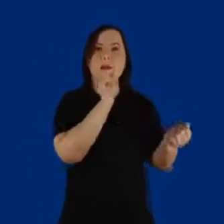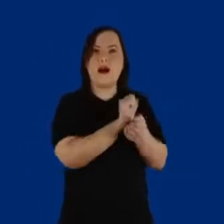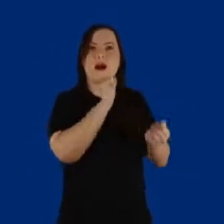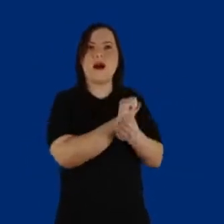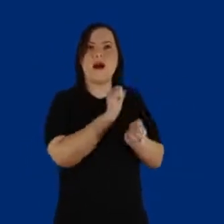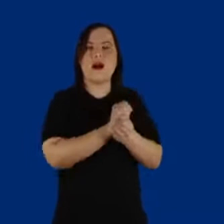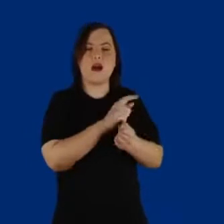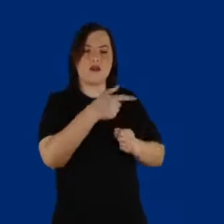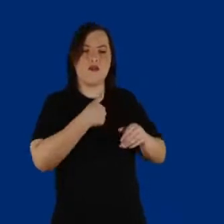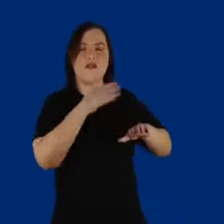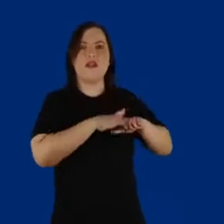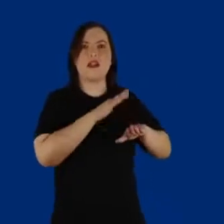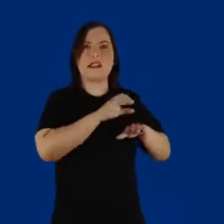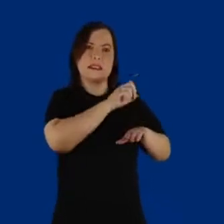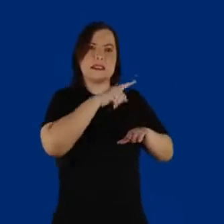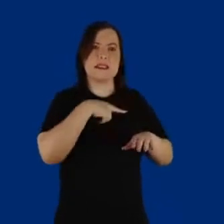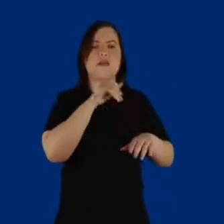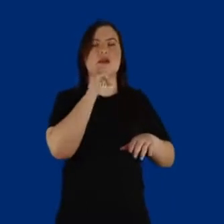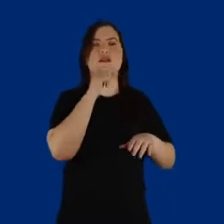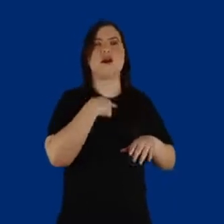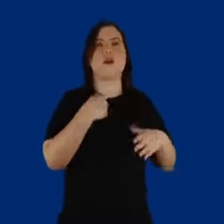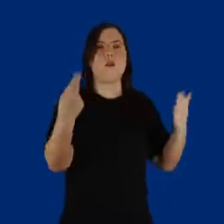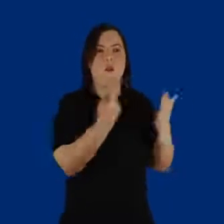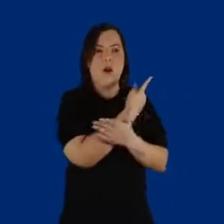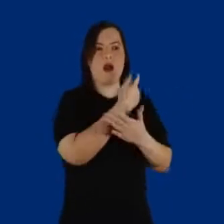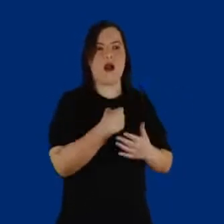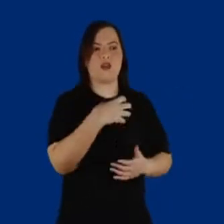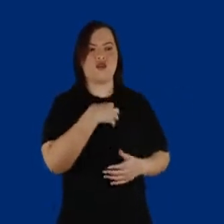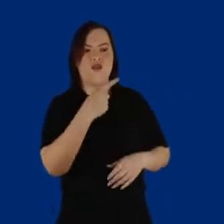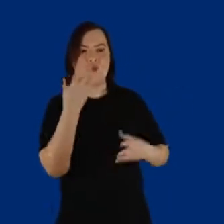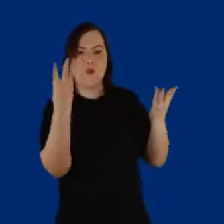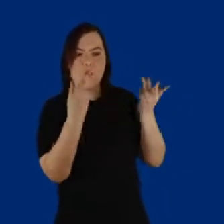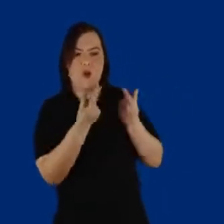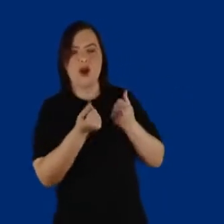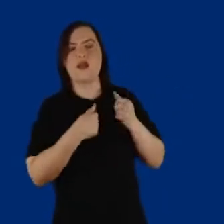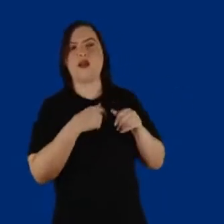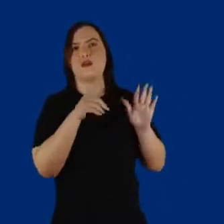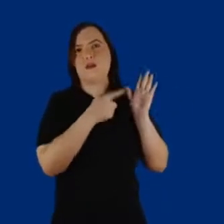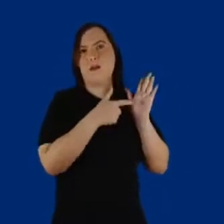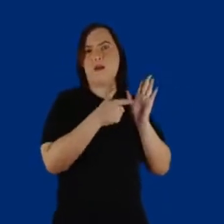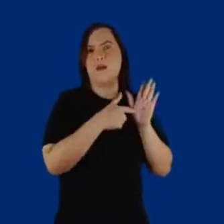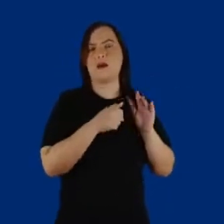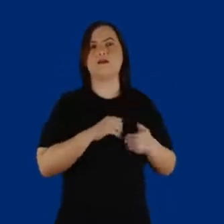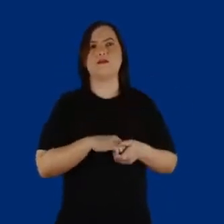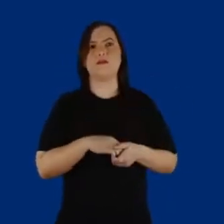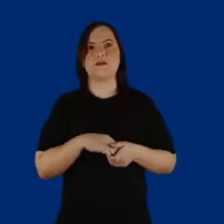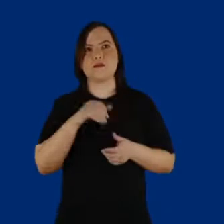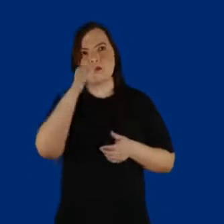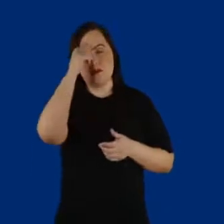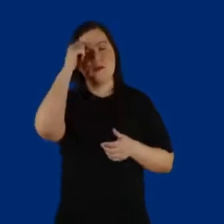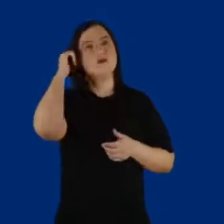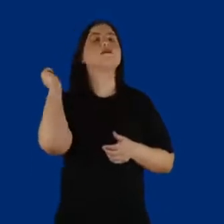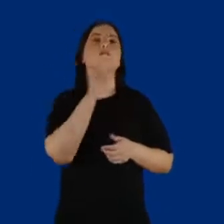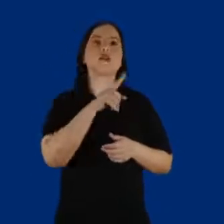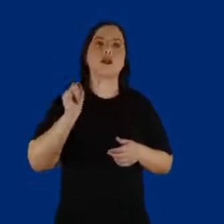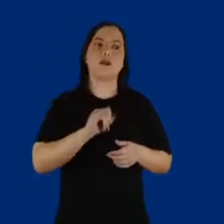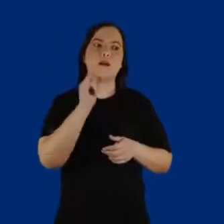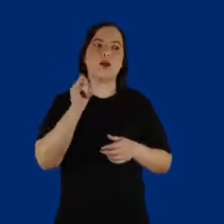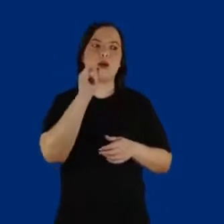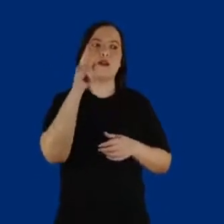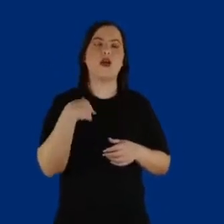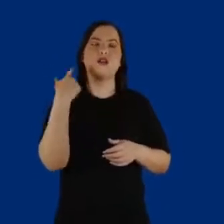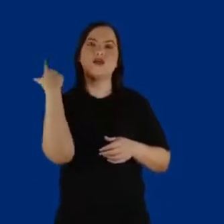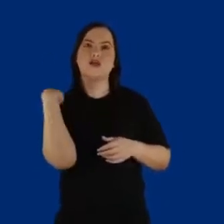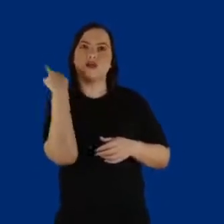você errar no método e errar na maneira da qualidade das mãos, né? Então isso é importante. A gente